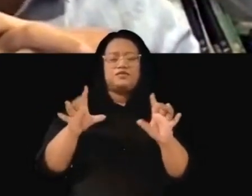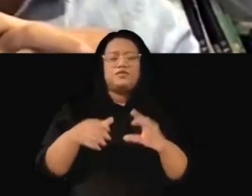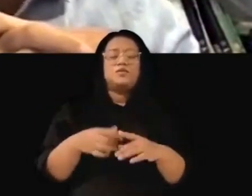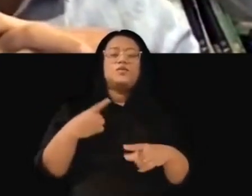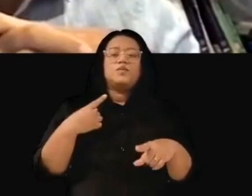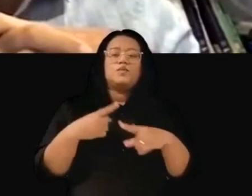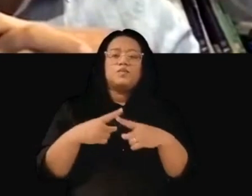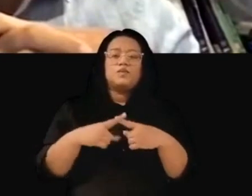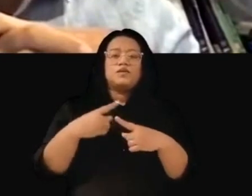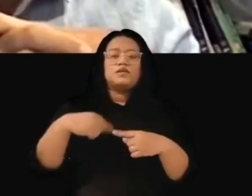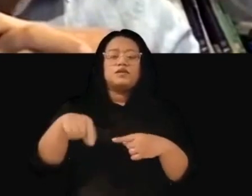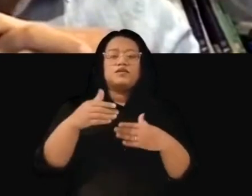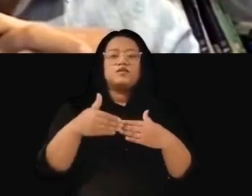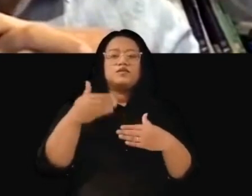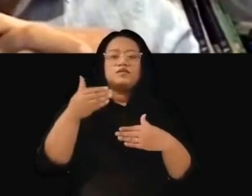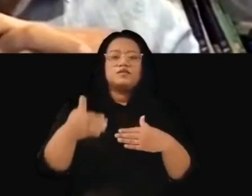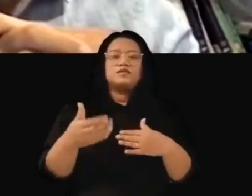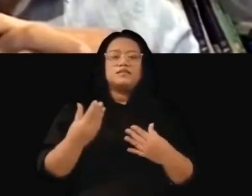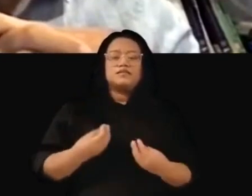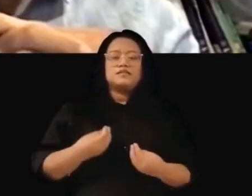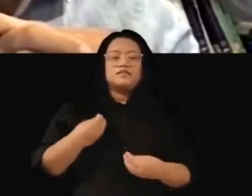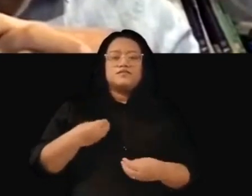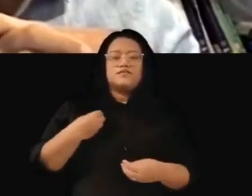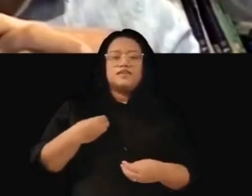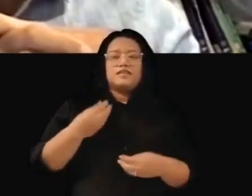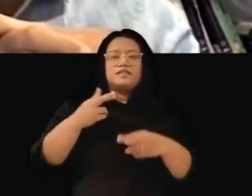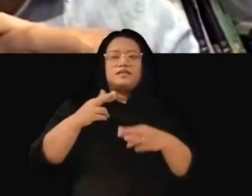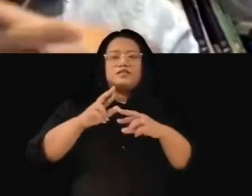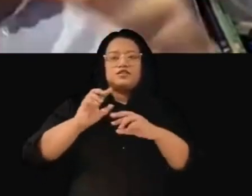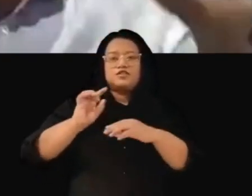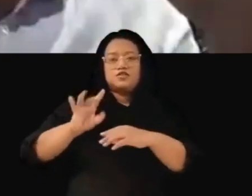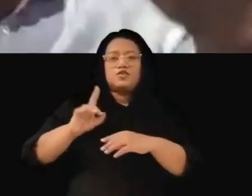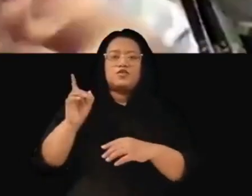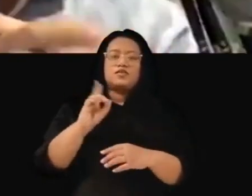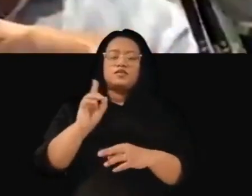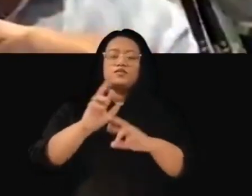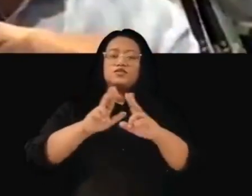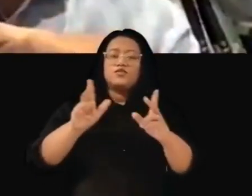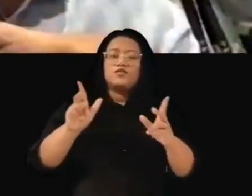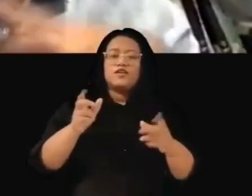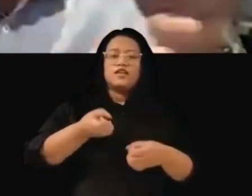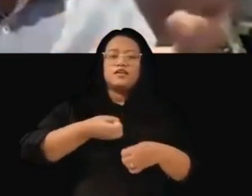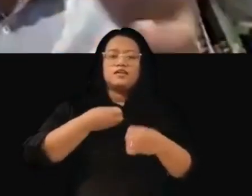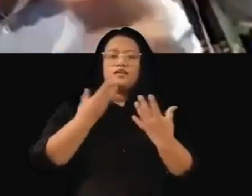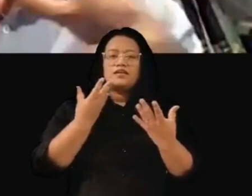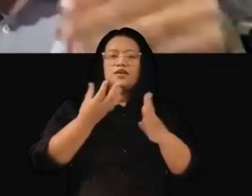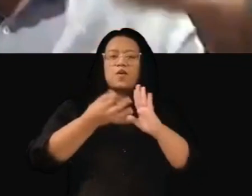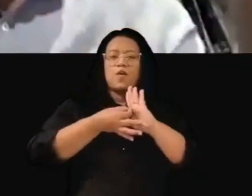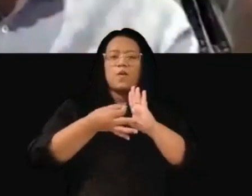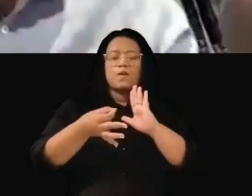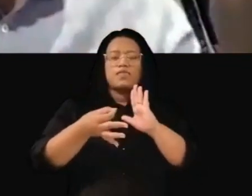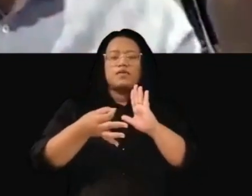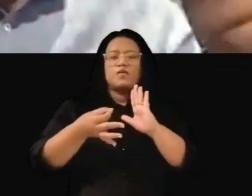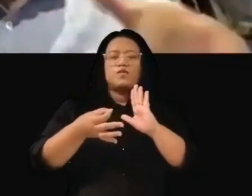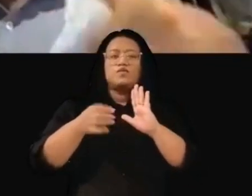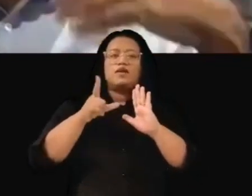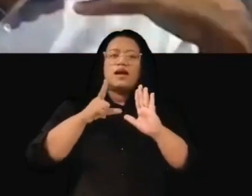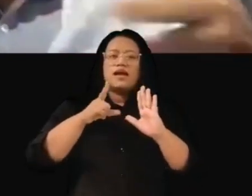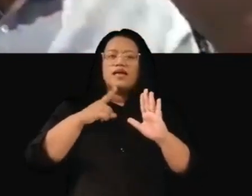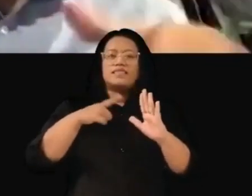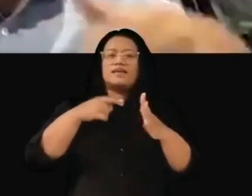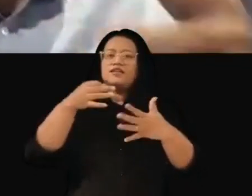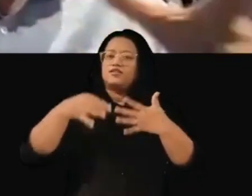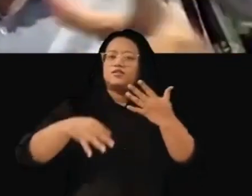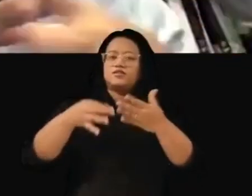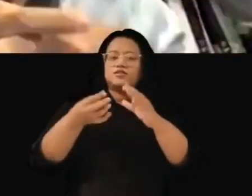estamos indo para além da nossa existência, quando você emite uma opinião por meio de uma sentença, você está indo além da nossa, você está criando jurisprudência, você